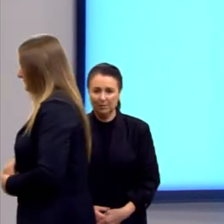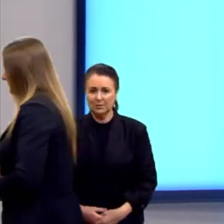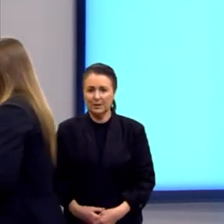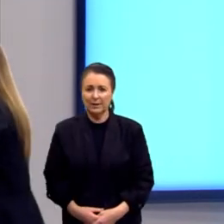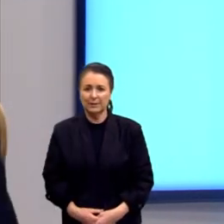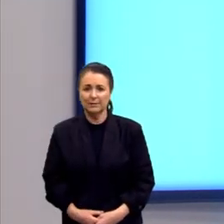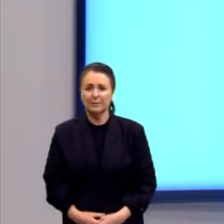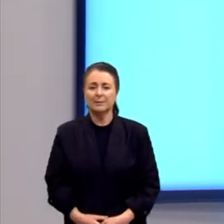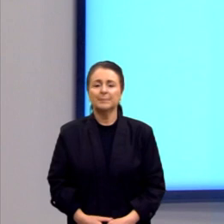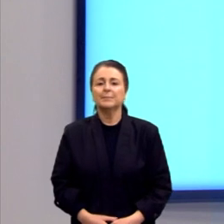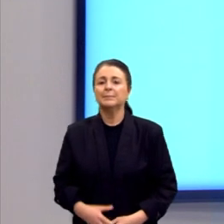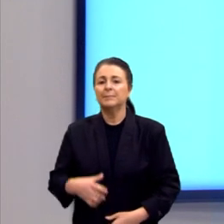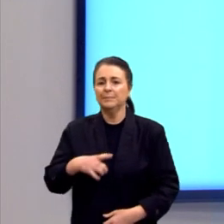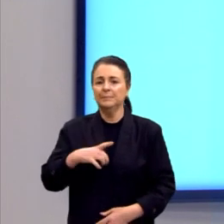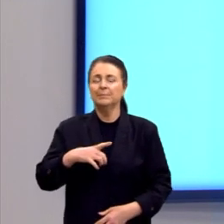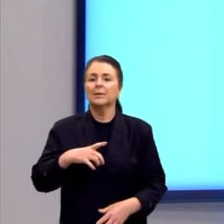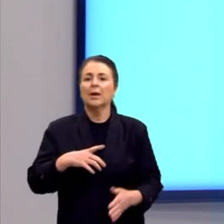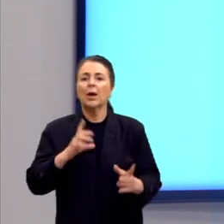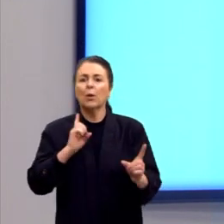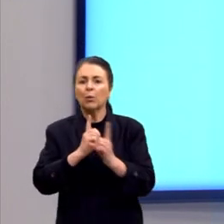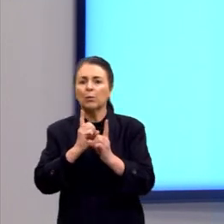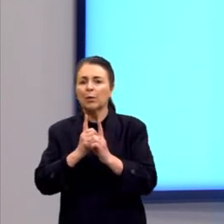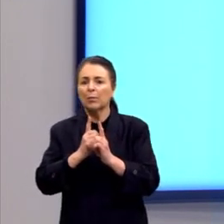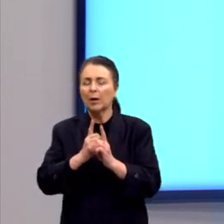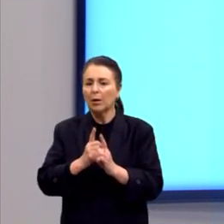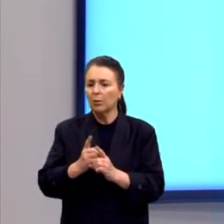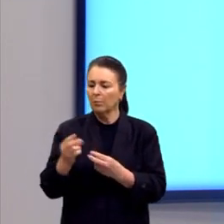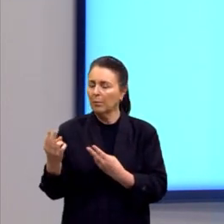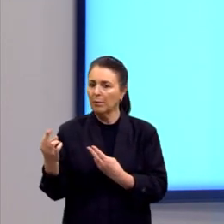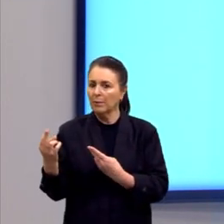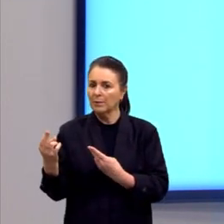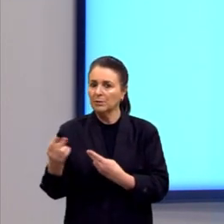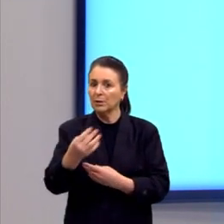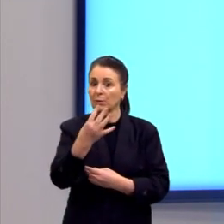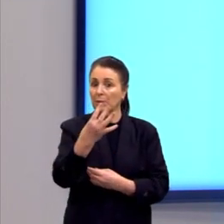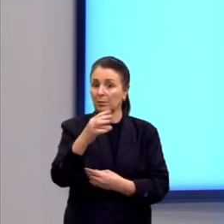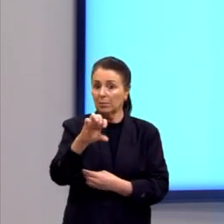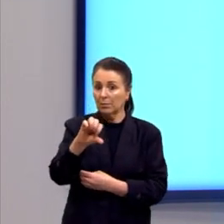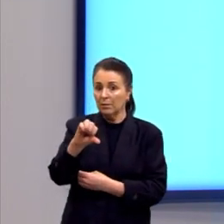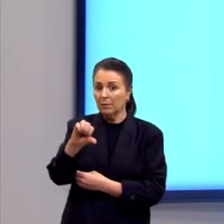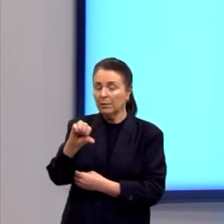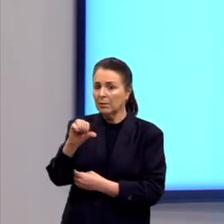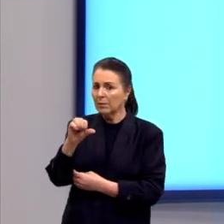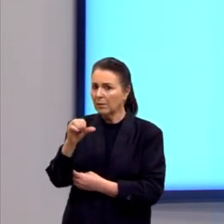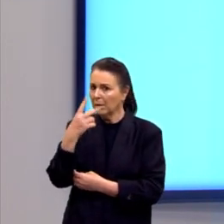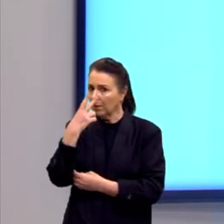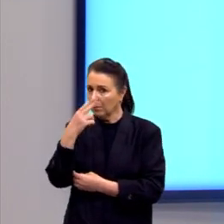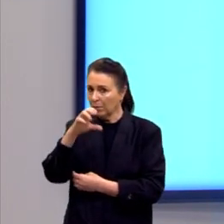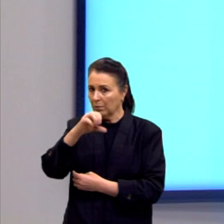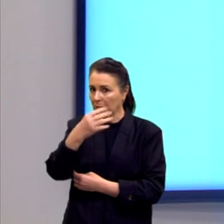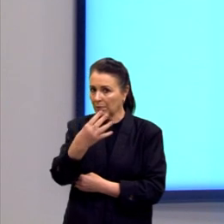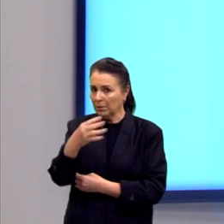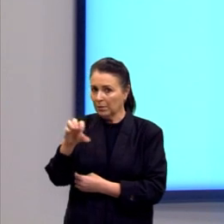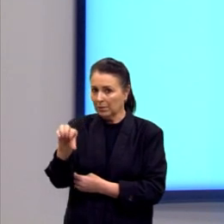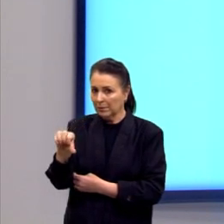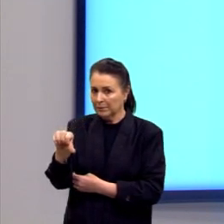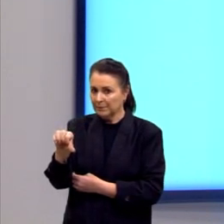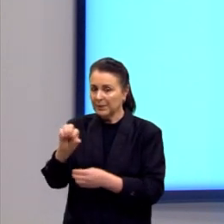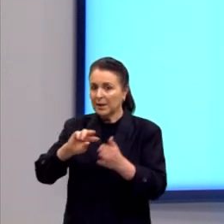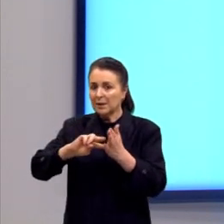então chegamos ali em uma igualdade 49 é igual a 49